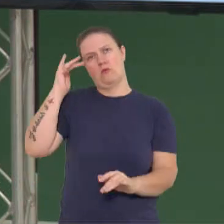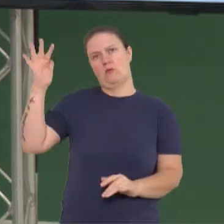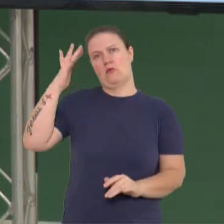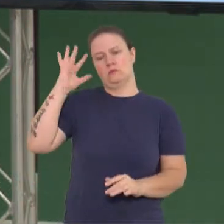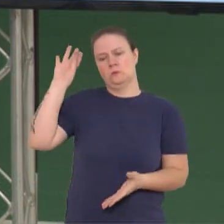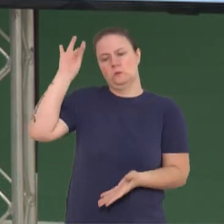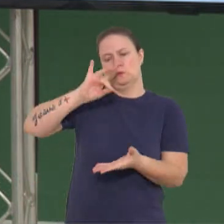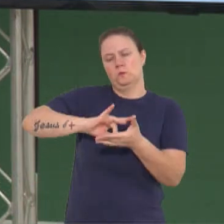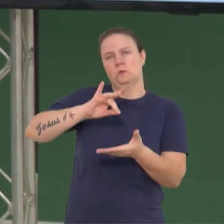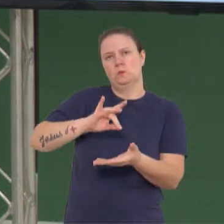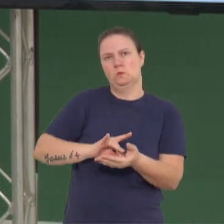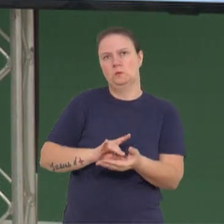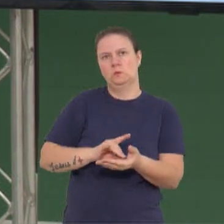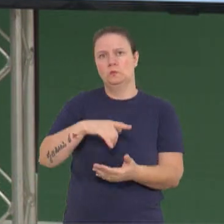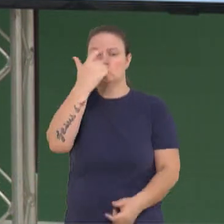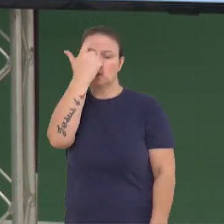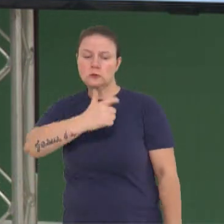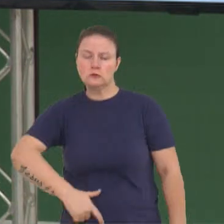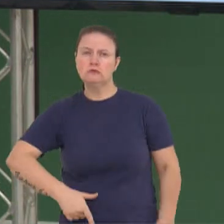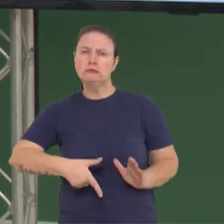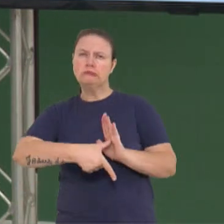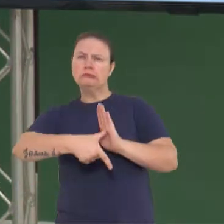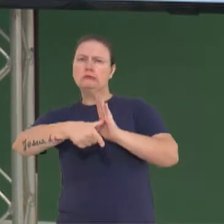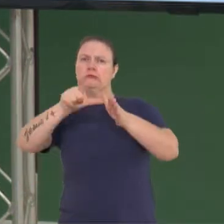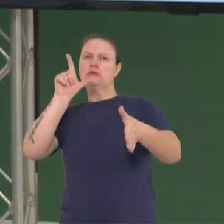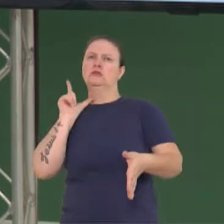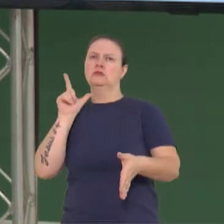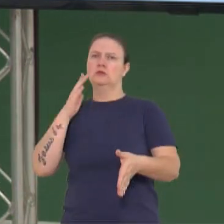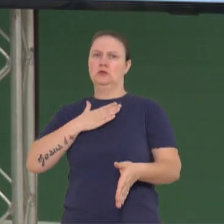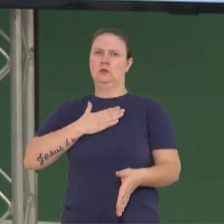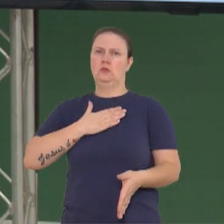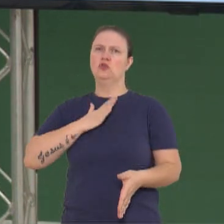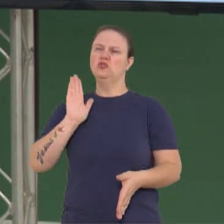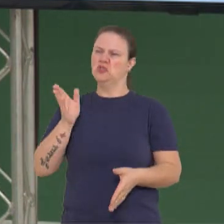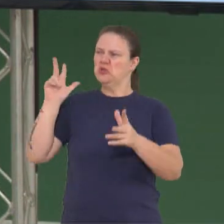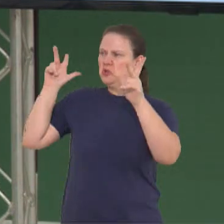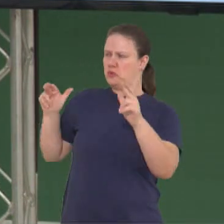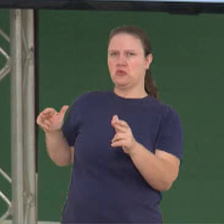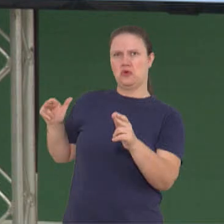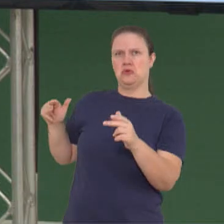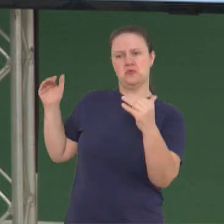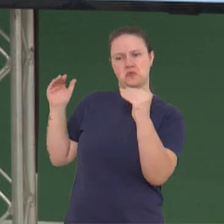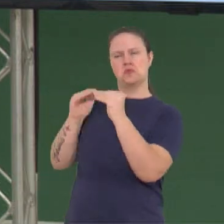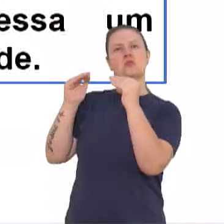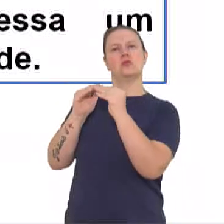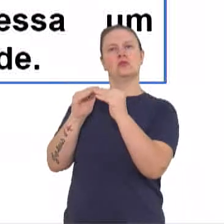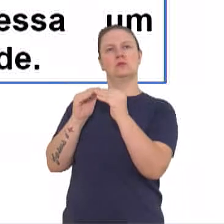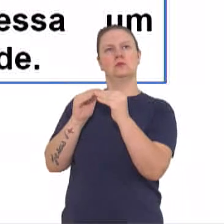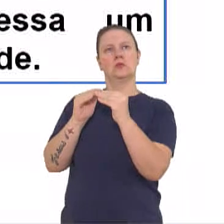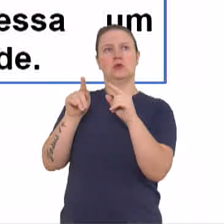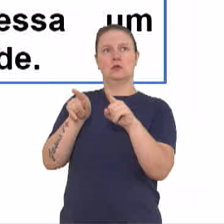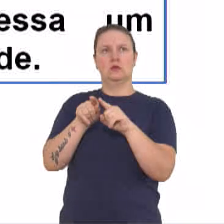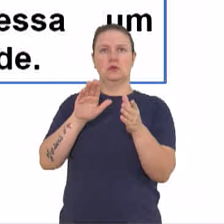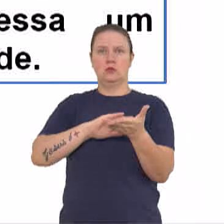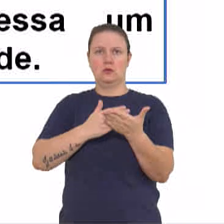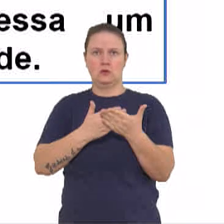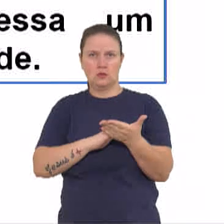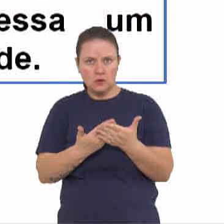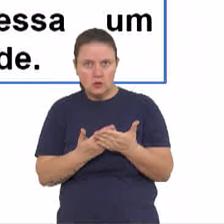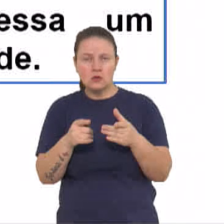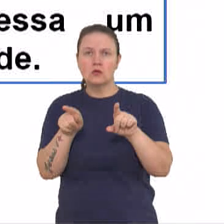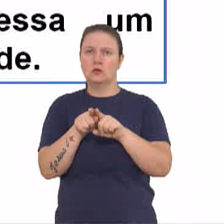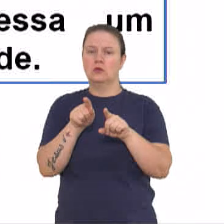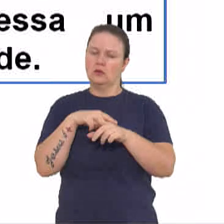uma pessoa há milênios antes de mim também falava a mesma coisa. No caso da interpretação hegeliana de Heráclito,